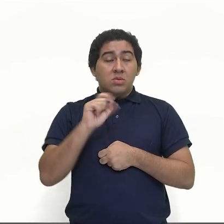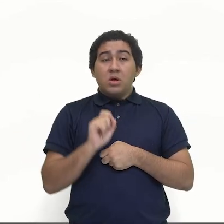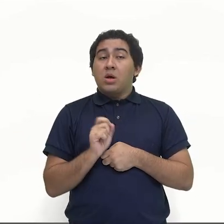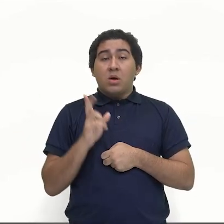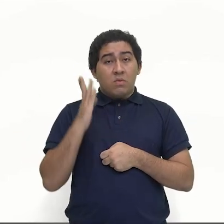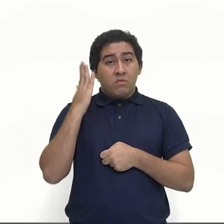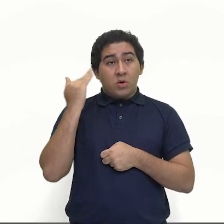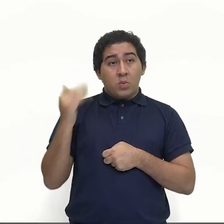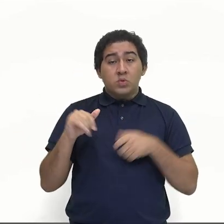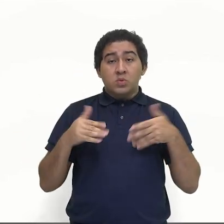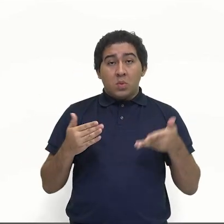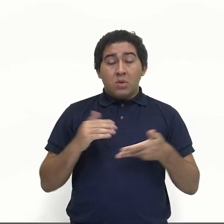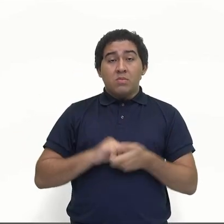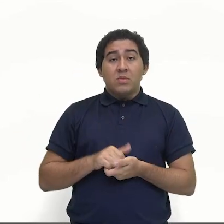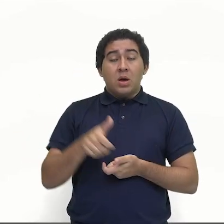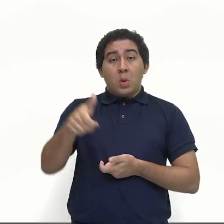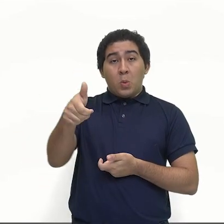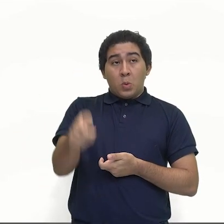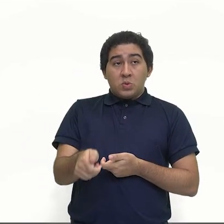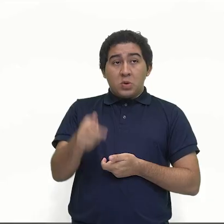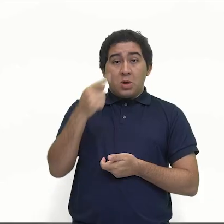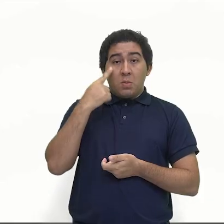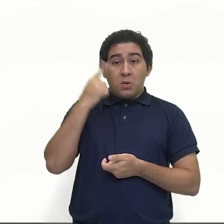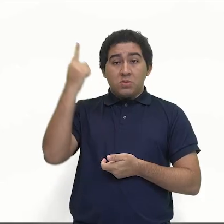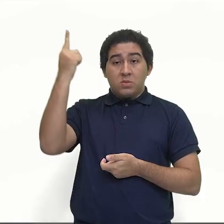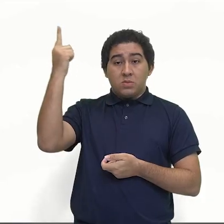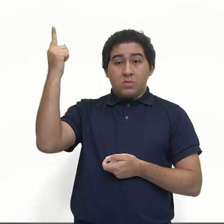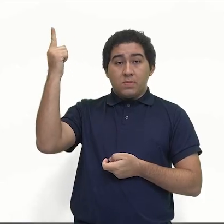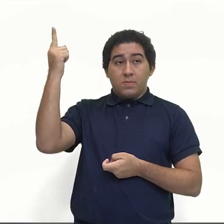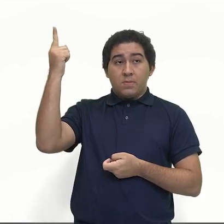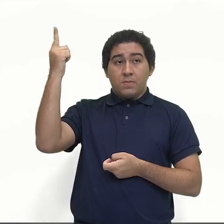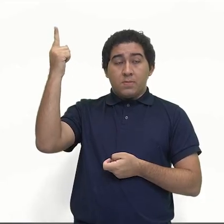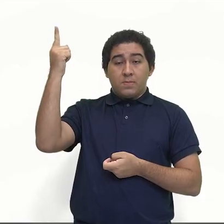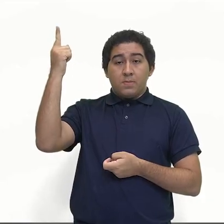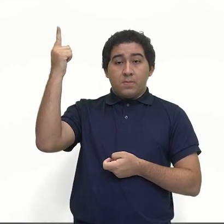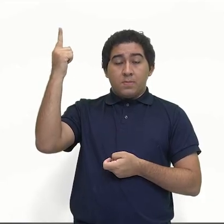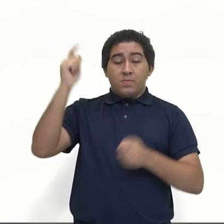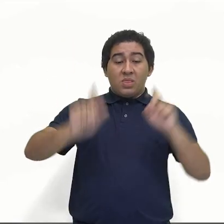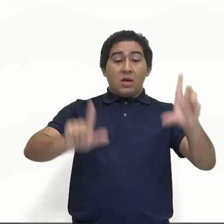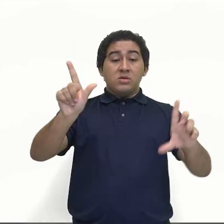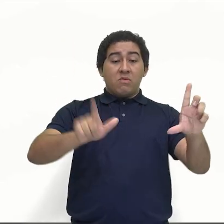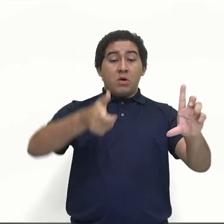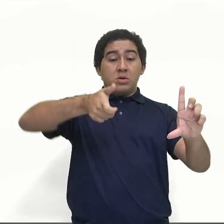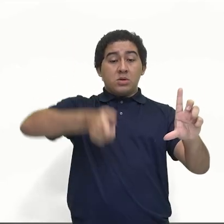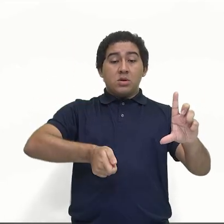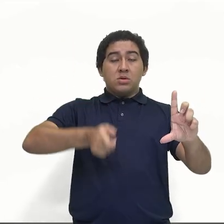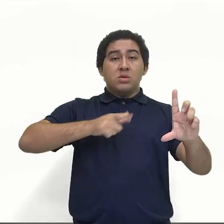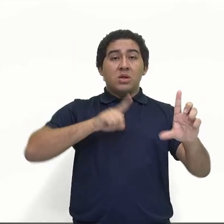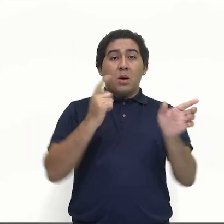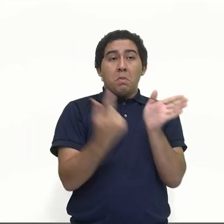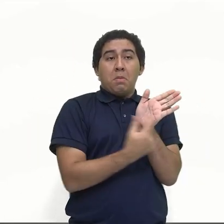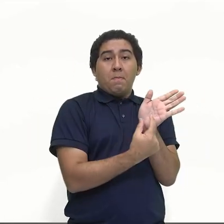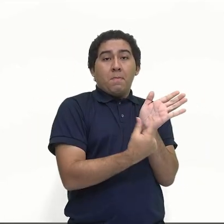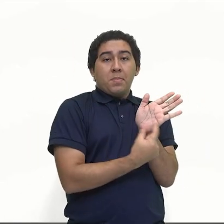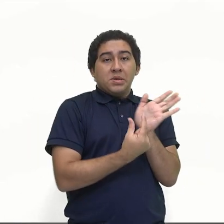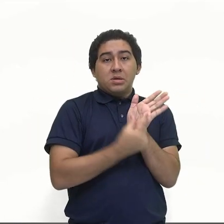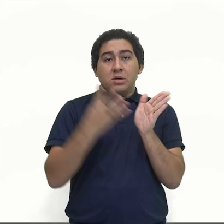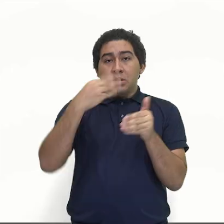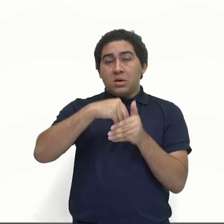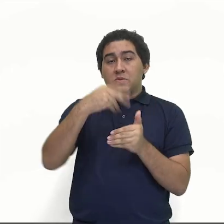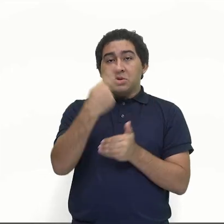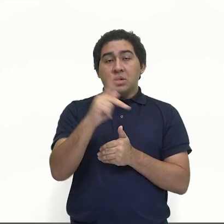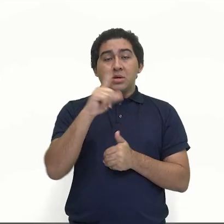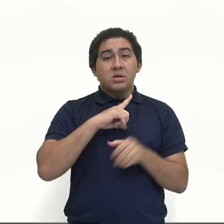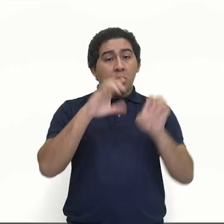conhecido, que é o controle remoto, que tem uma pequena bateria que alimenta o